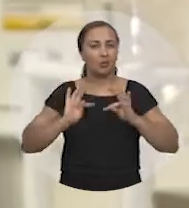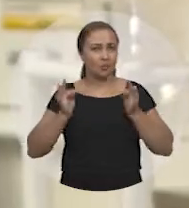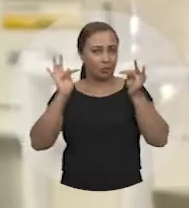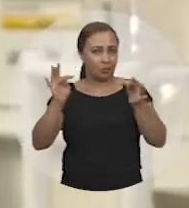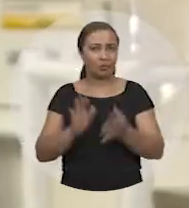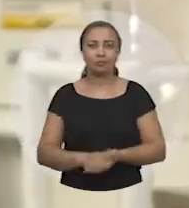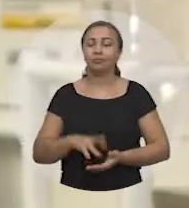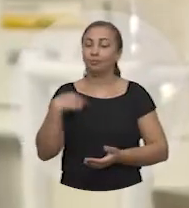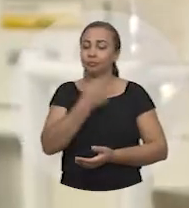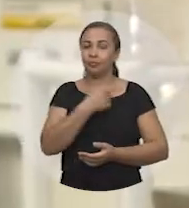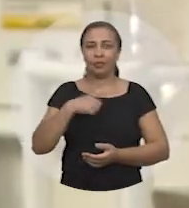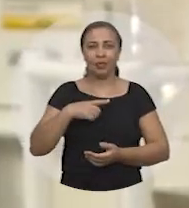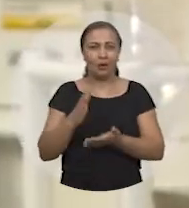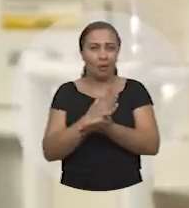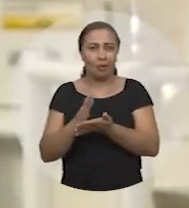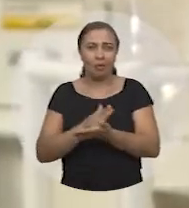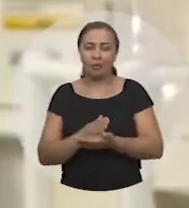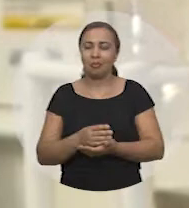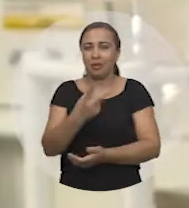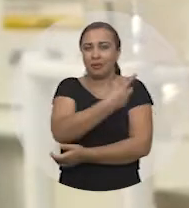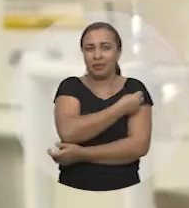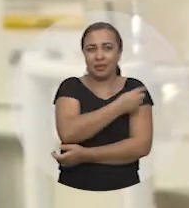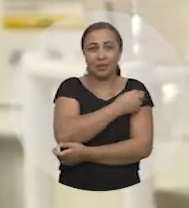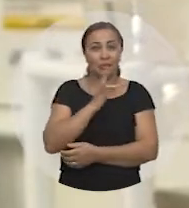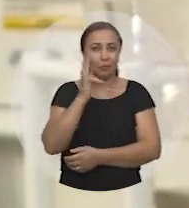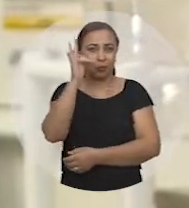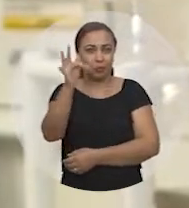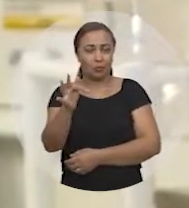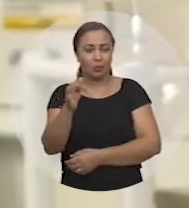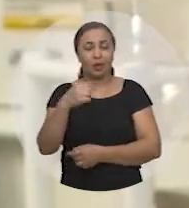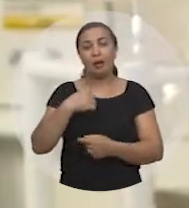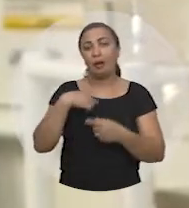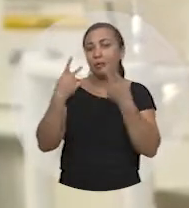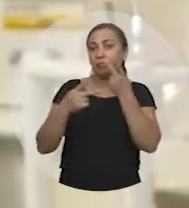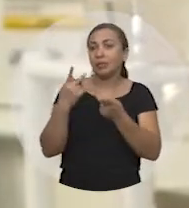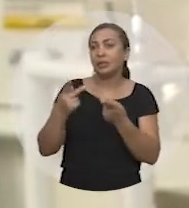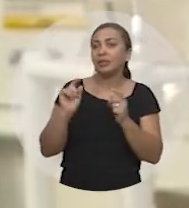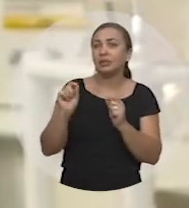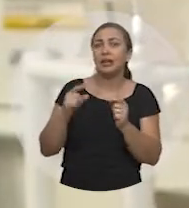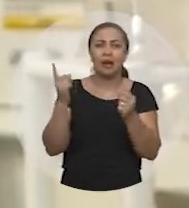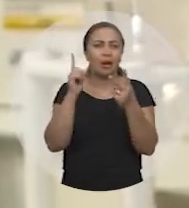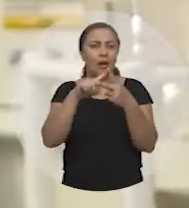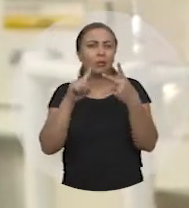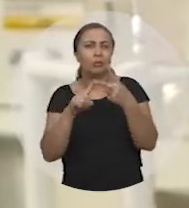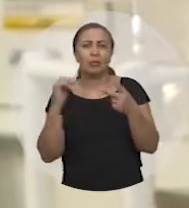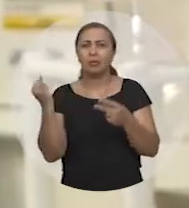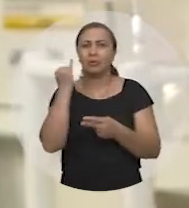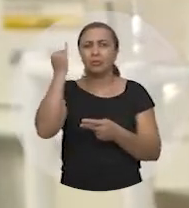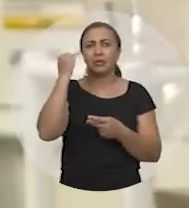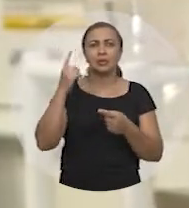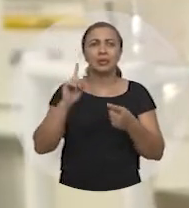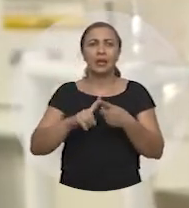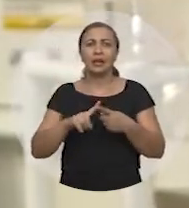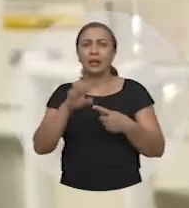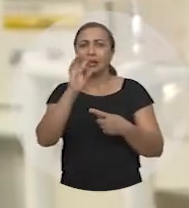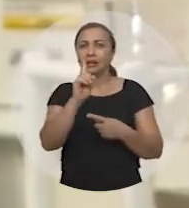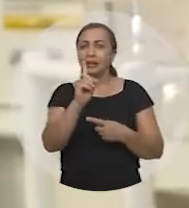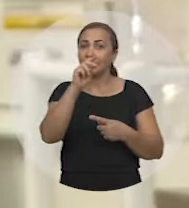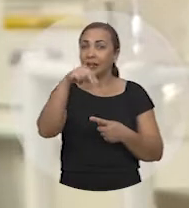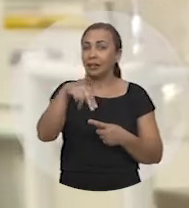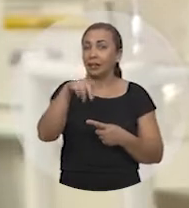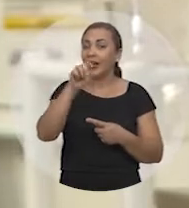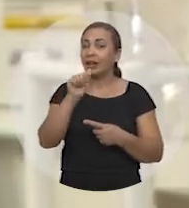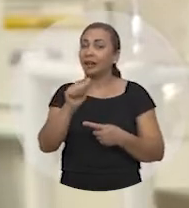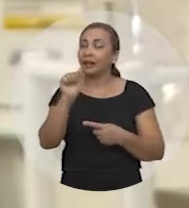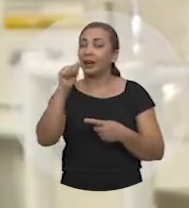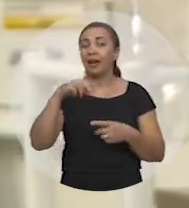a gente tem algumas pendências em vão e eu diria que as duas principais são a tecnologia do DNA